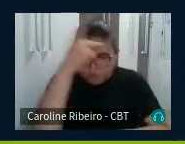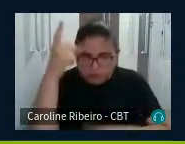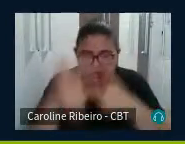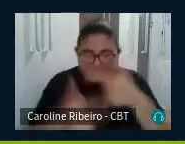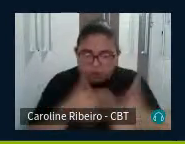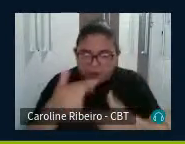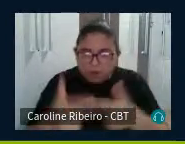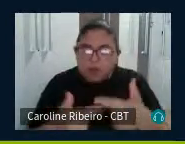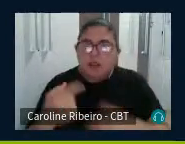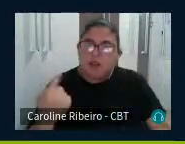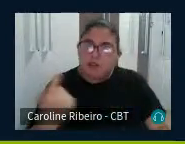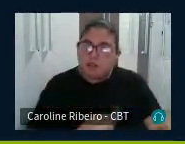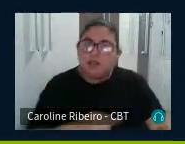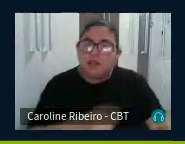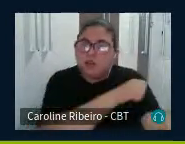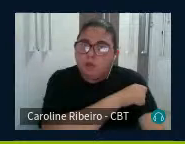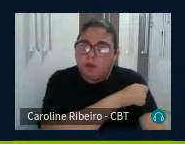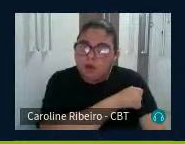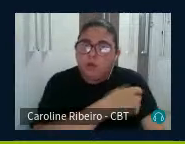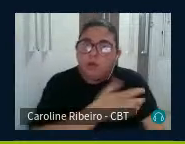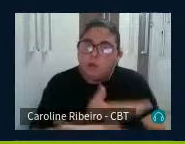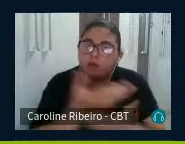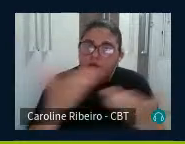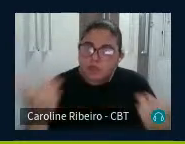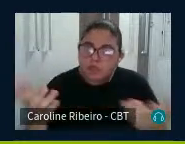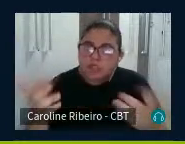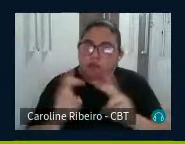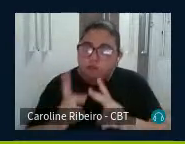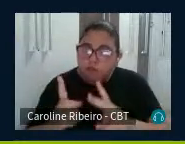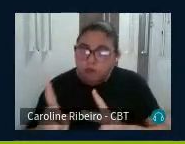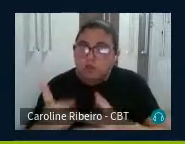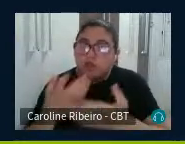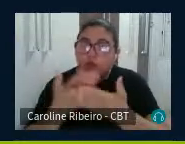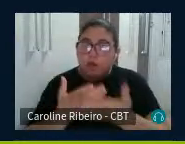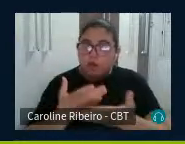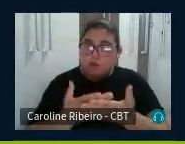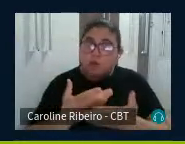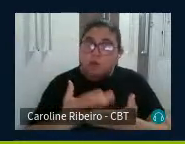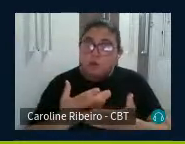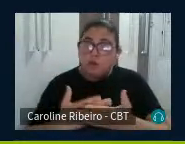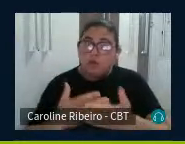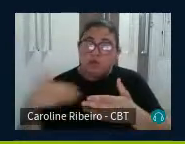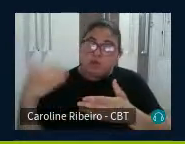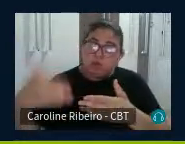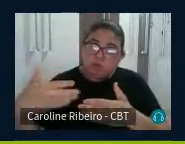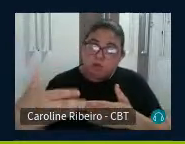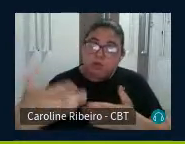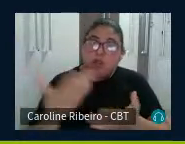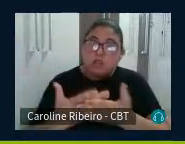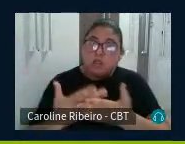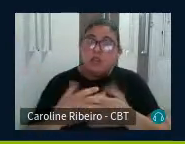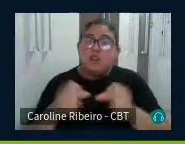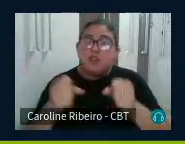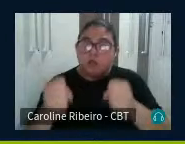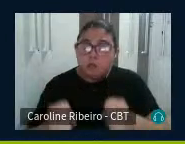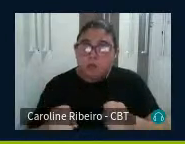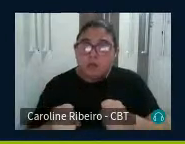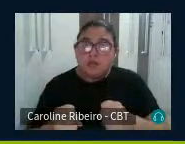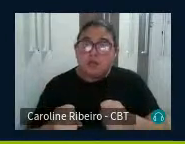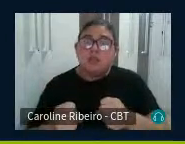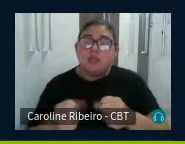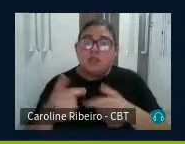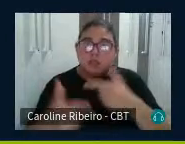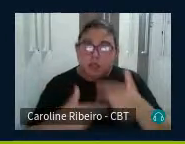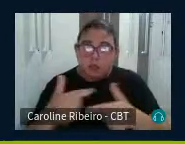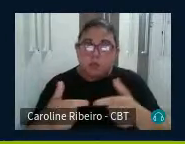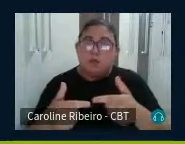principalmente vocês, alunos, que estão com a gente aí, que vão continuar aí com a gente, né, durante as aulas, que a gente possa aí estar trabalhando de